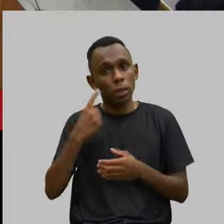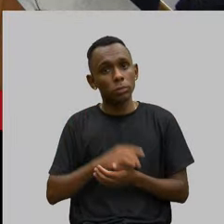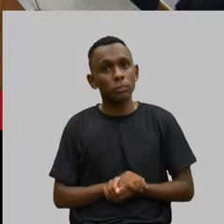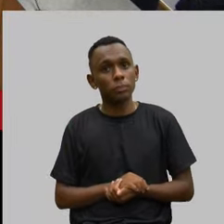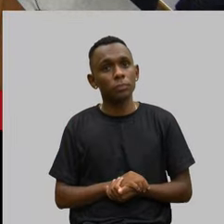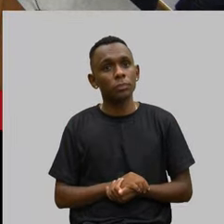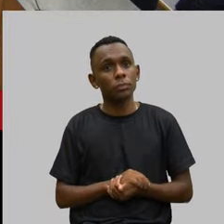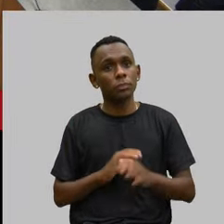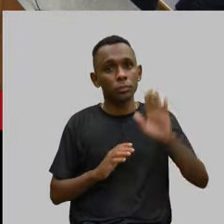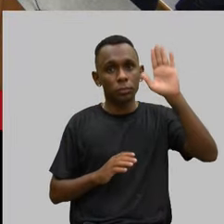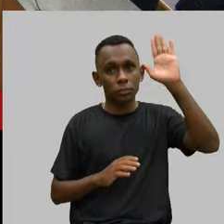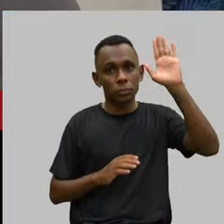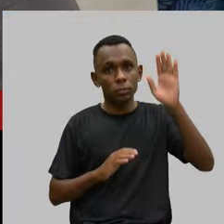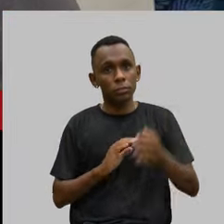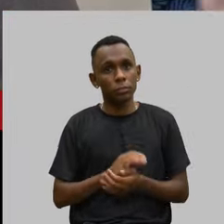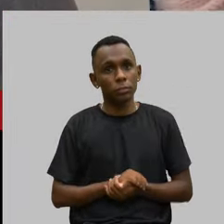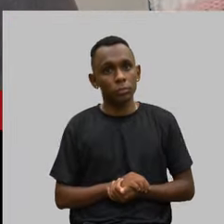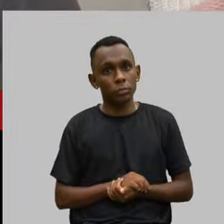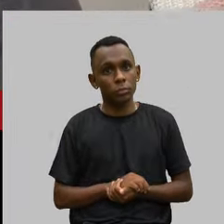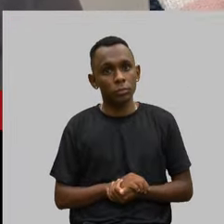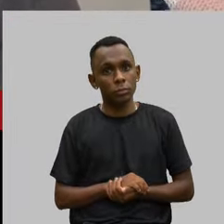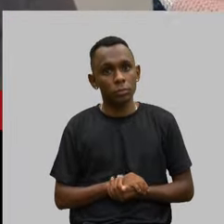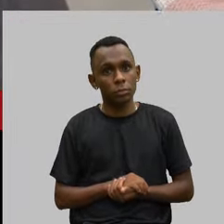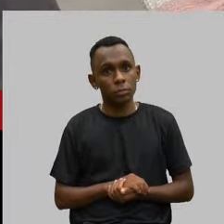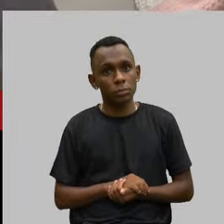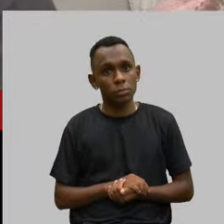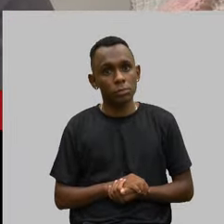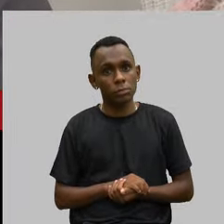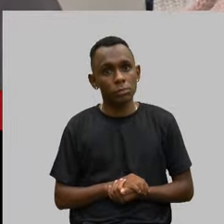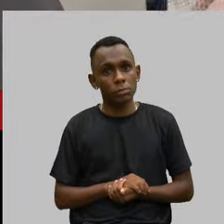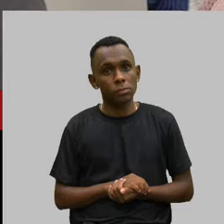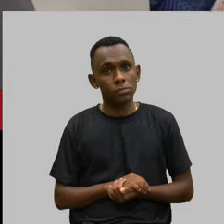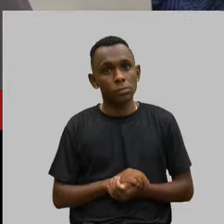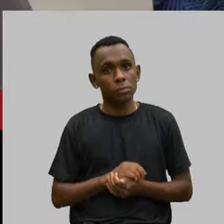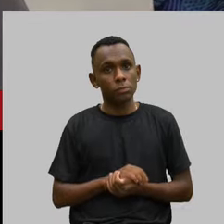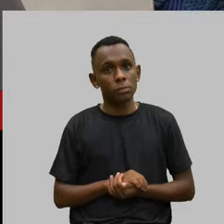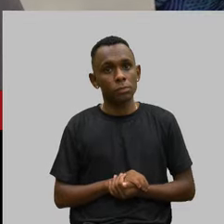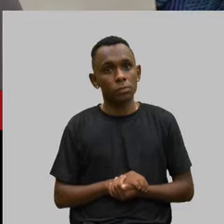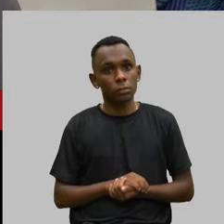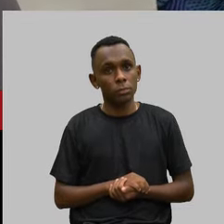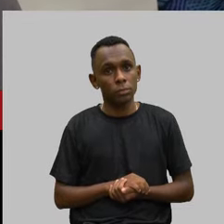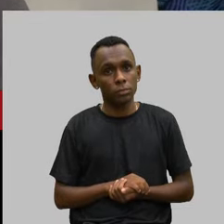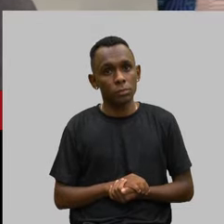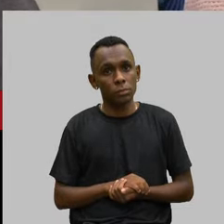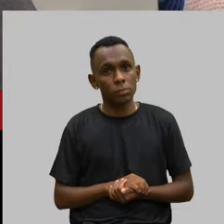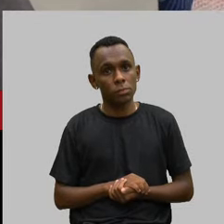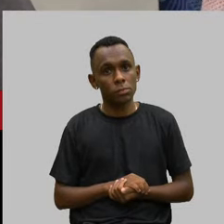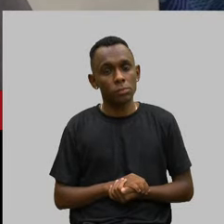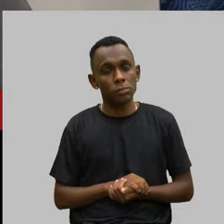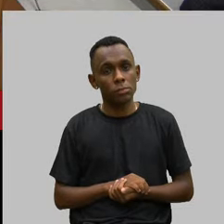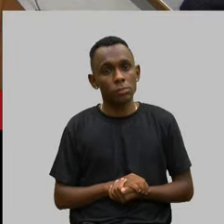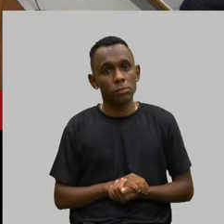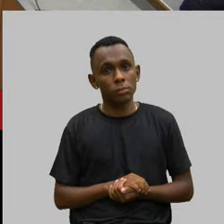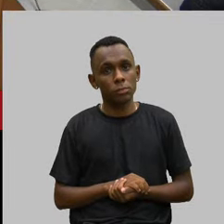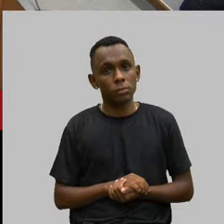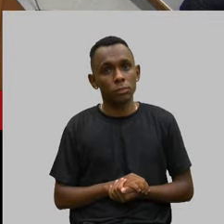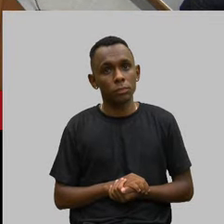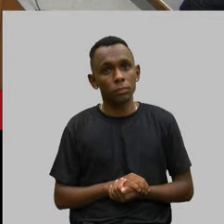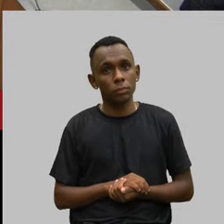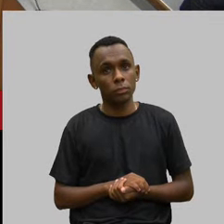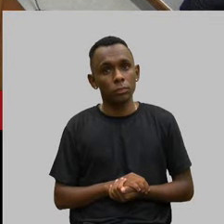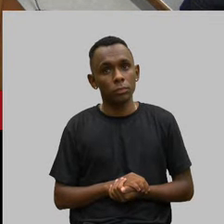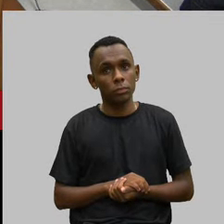questão de ordem Presidente nós seguiremos Presidente questão de ordem com palavra Deputado Sargento Presidente